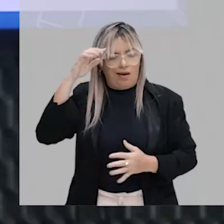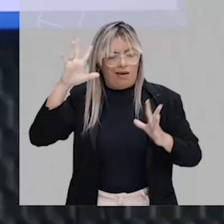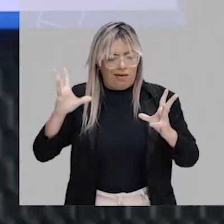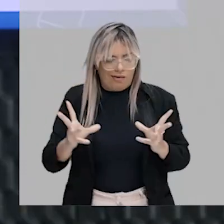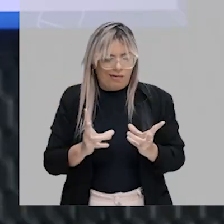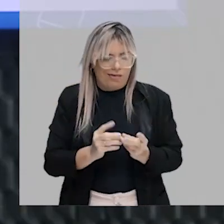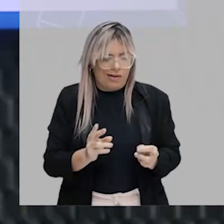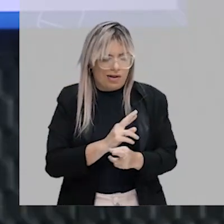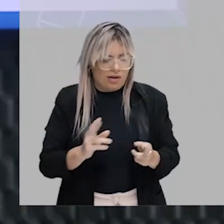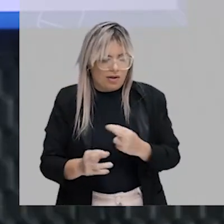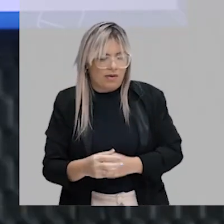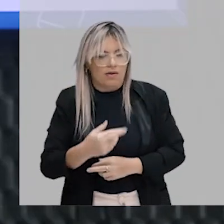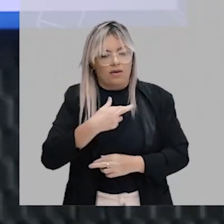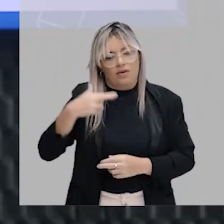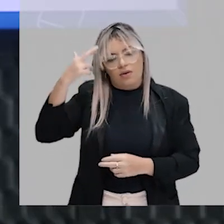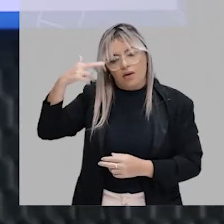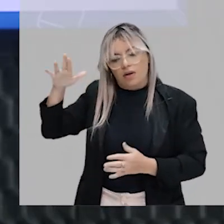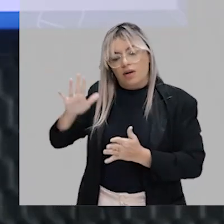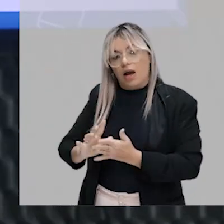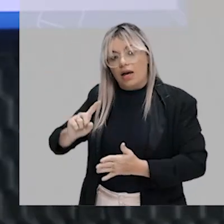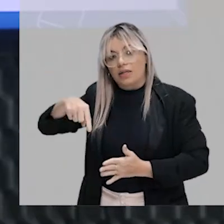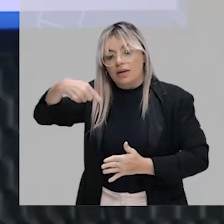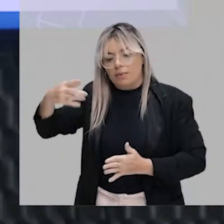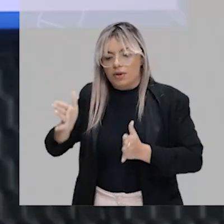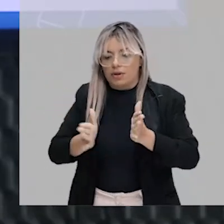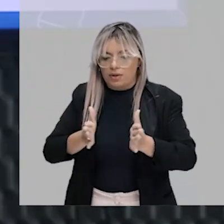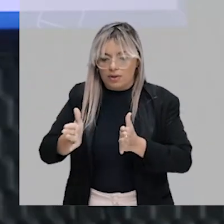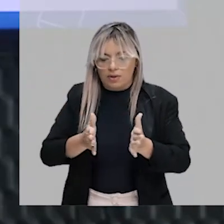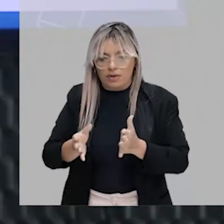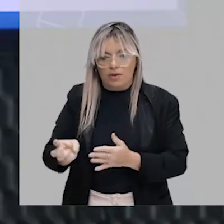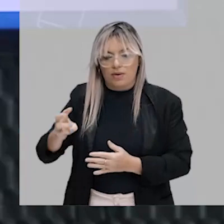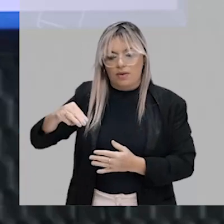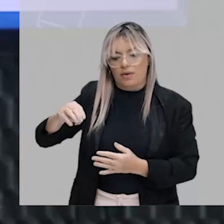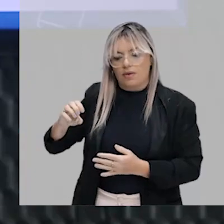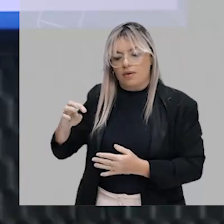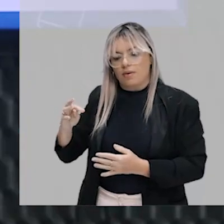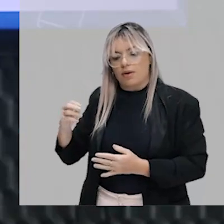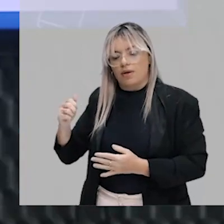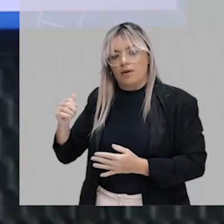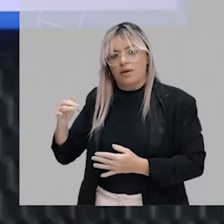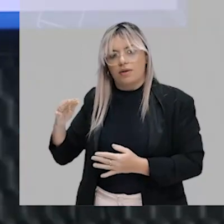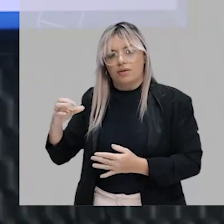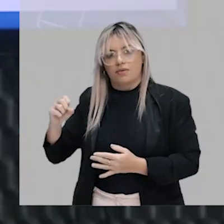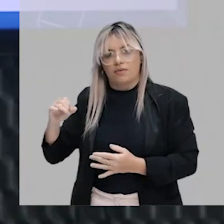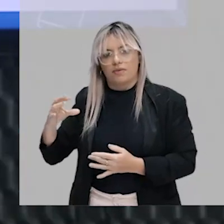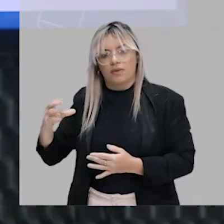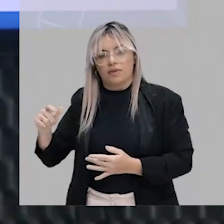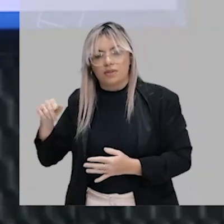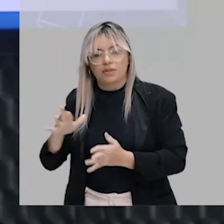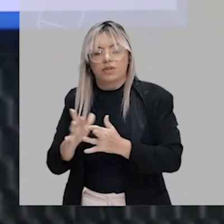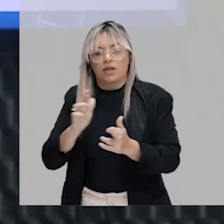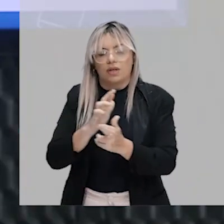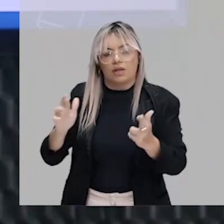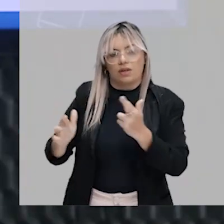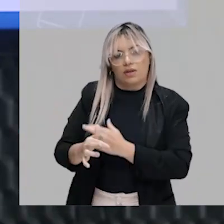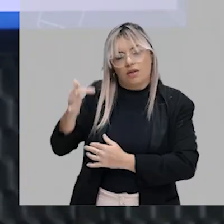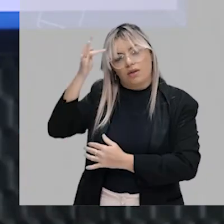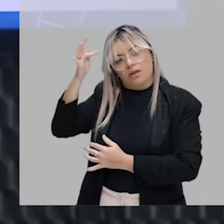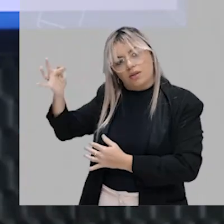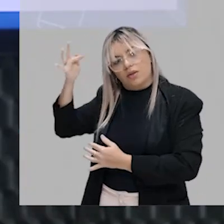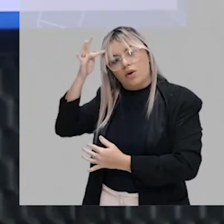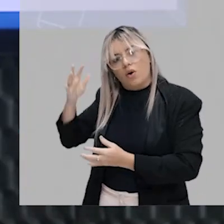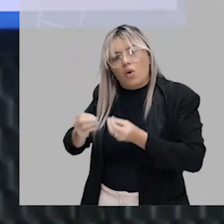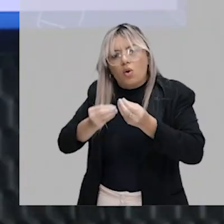E aí depois surge o estado metafísico. O estado metafísico está mais ligado à filosofia, a forma